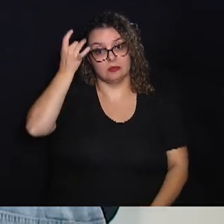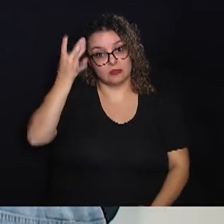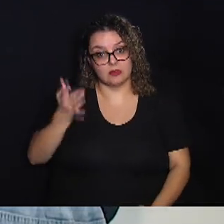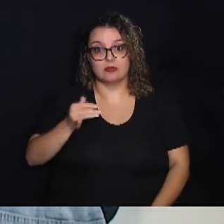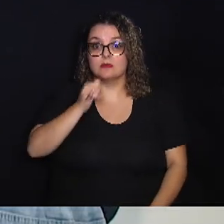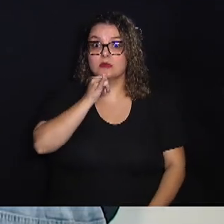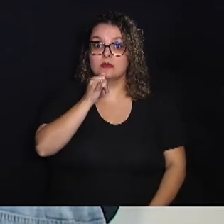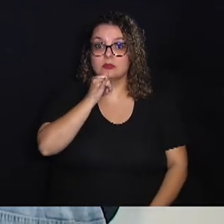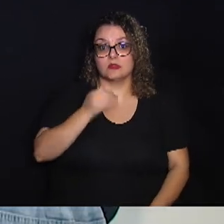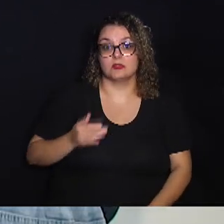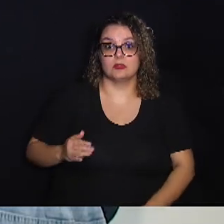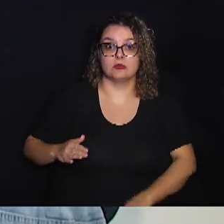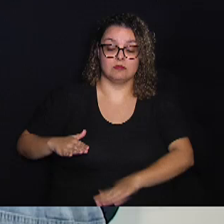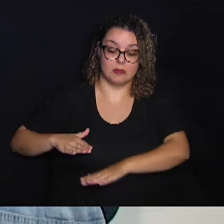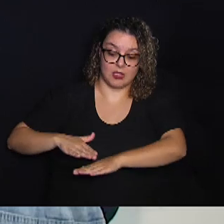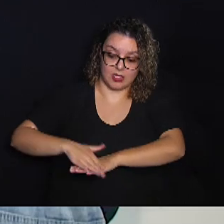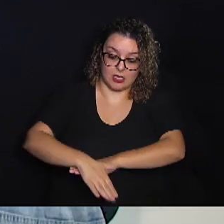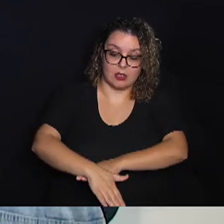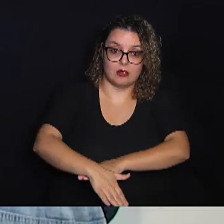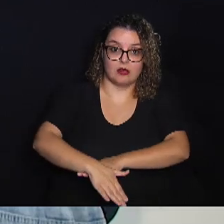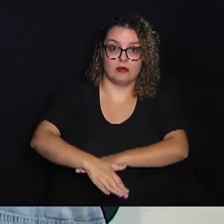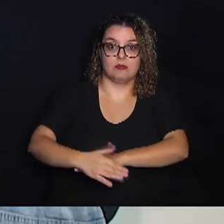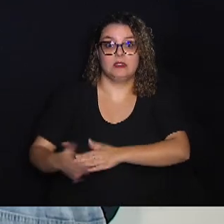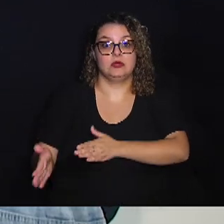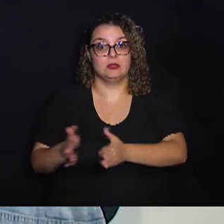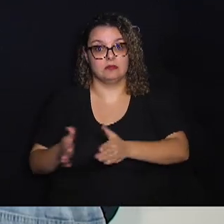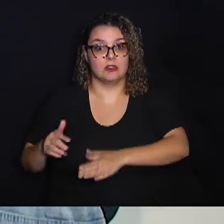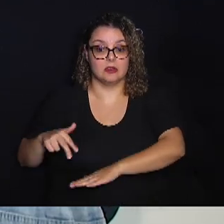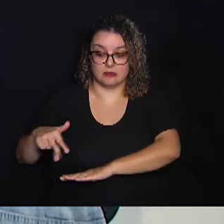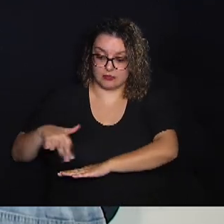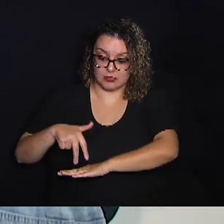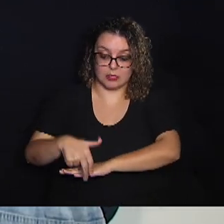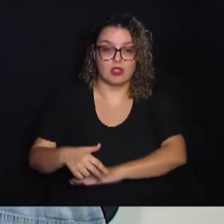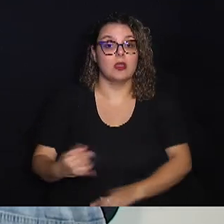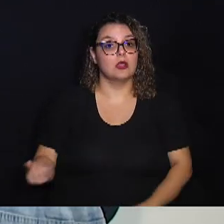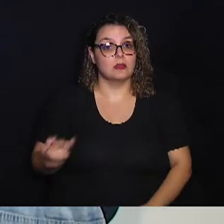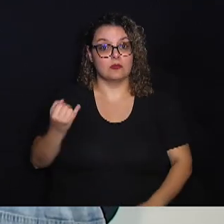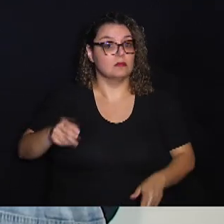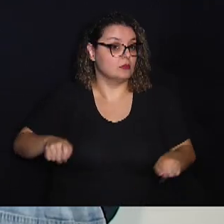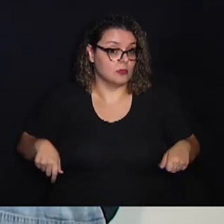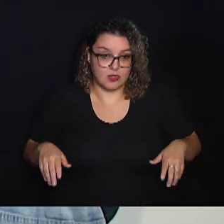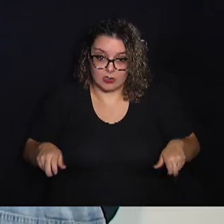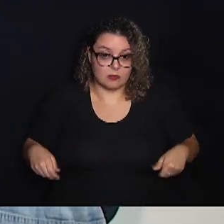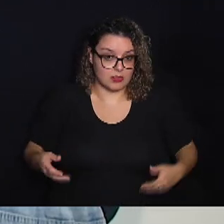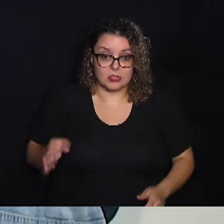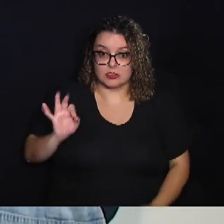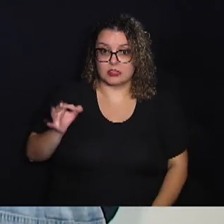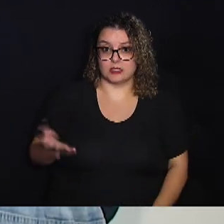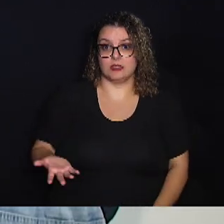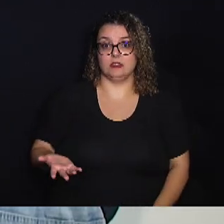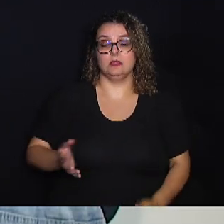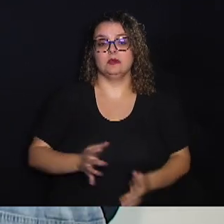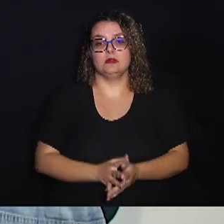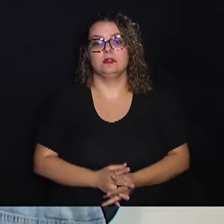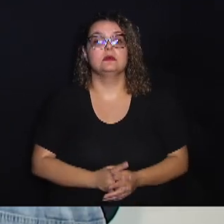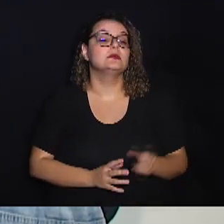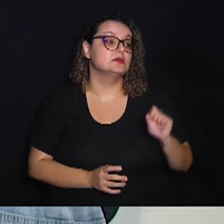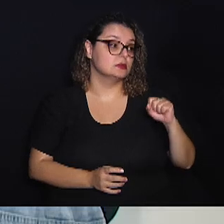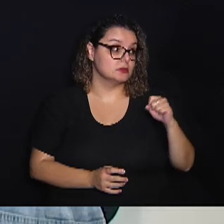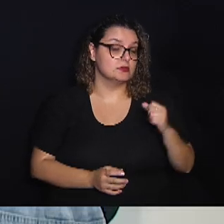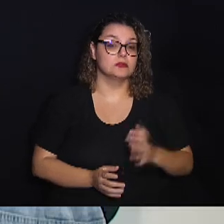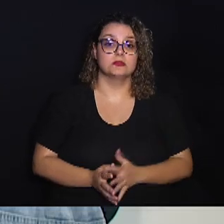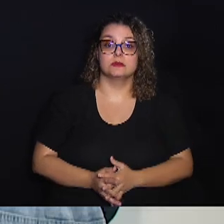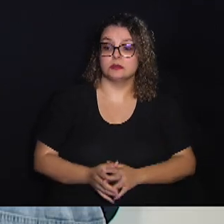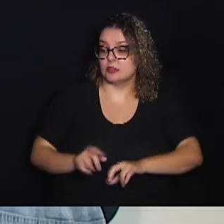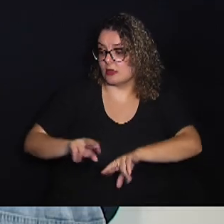exemplo, a rampa de acesso da calçada. Ela é fundamental para um cadeirante, certo? Então, e existem